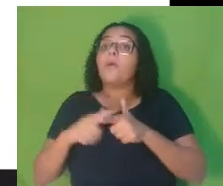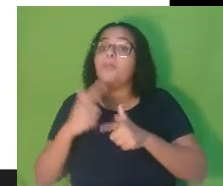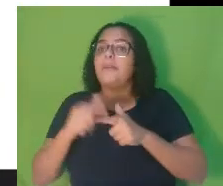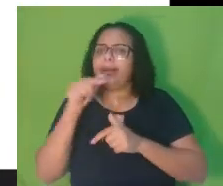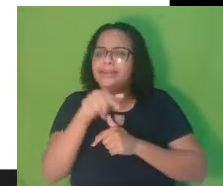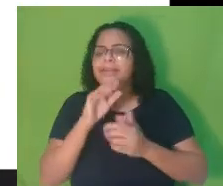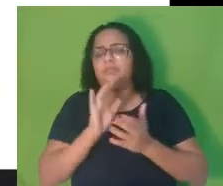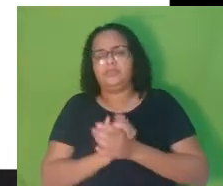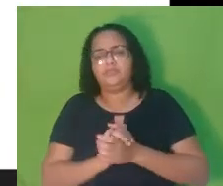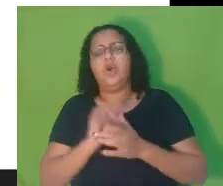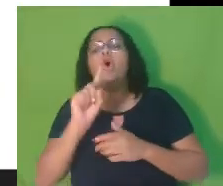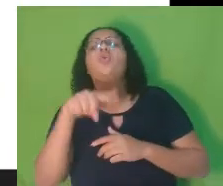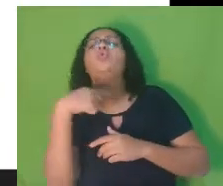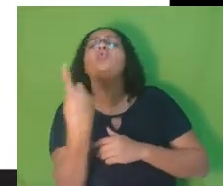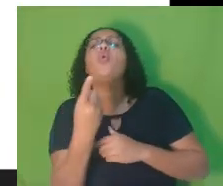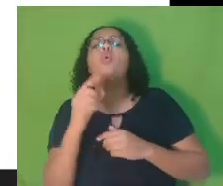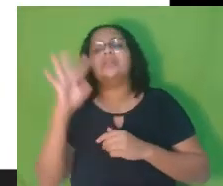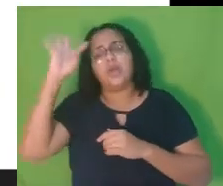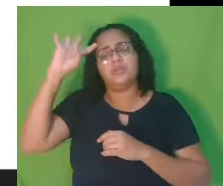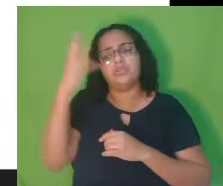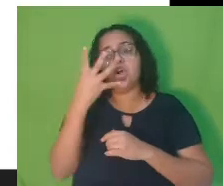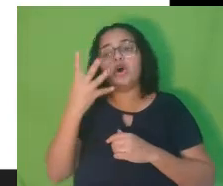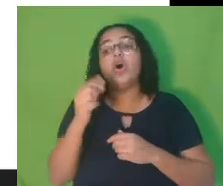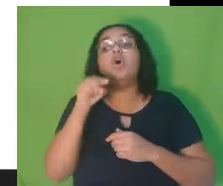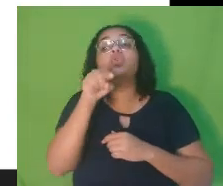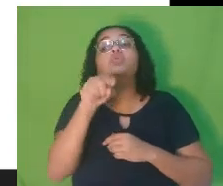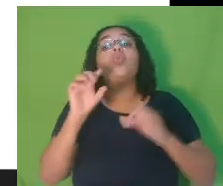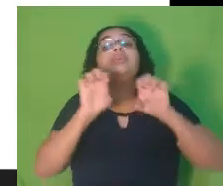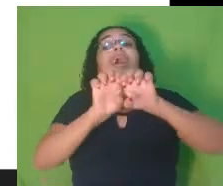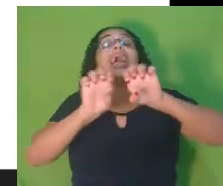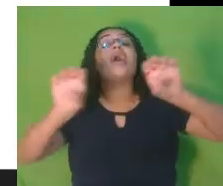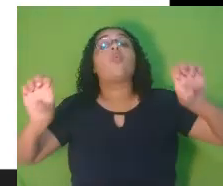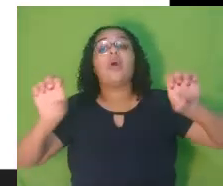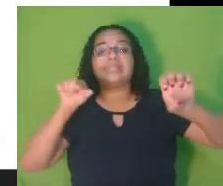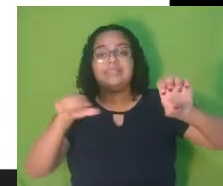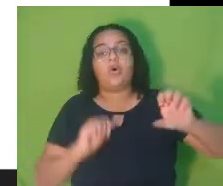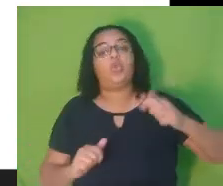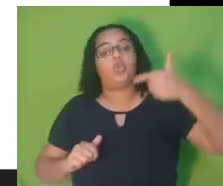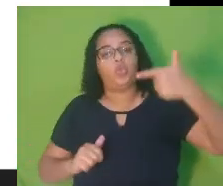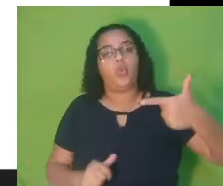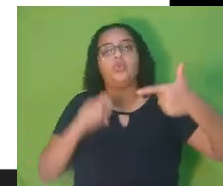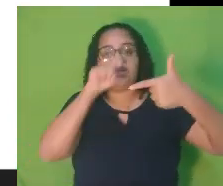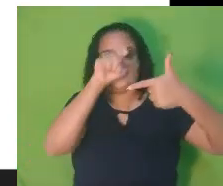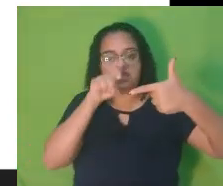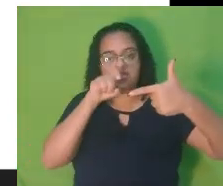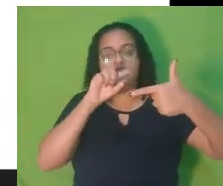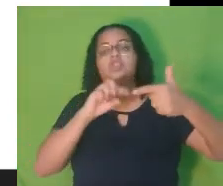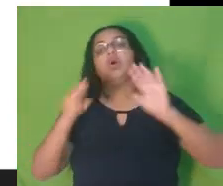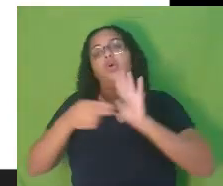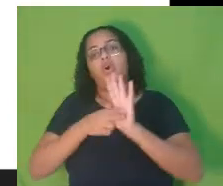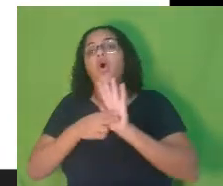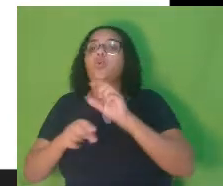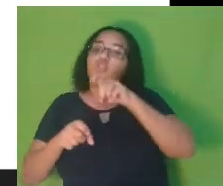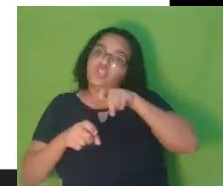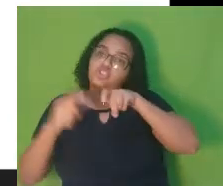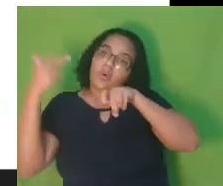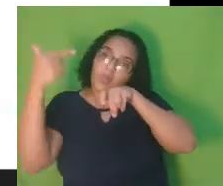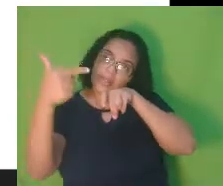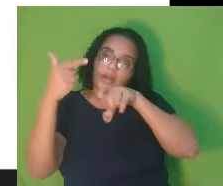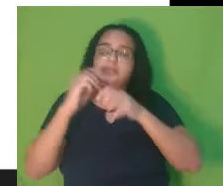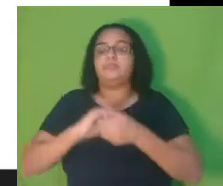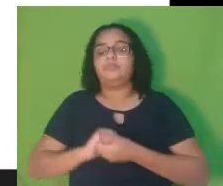problema. Quantas soluções existem para a equação 2 elevado a x igual a x ao